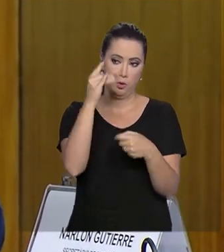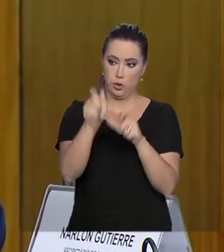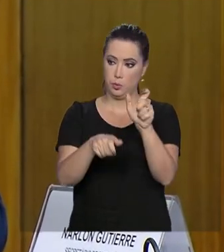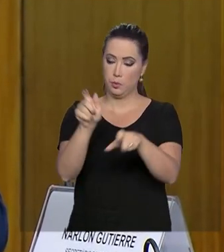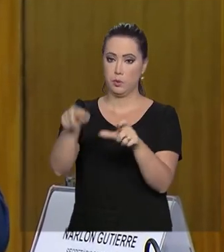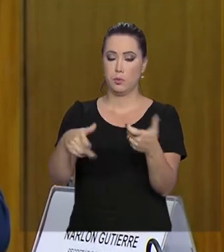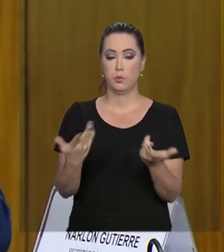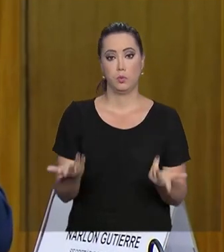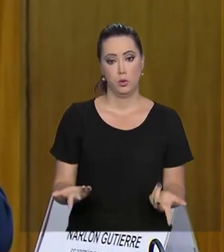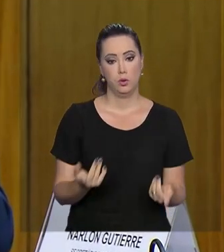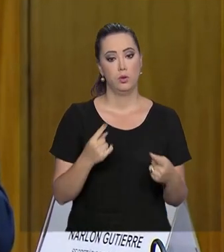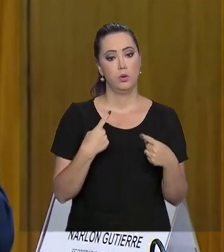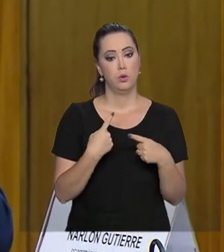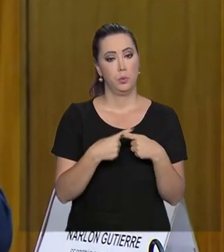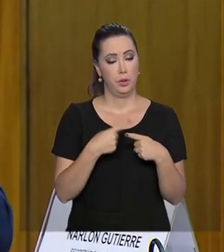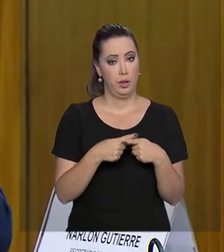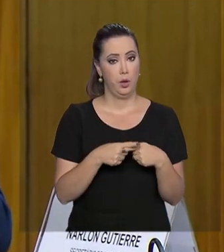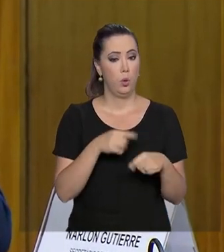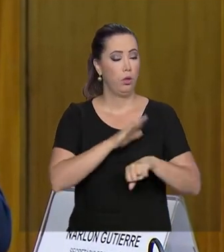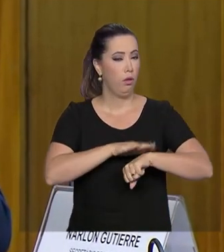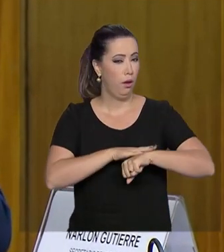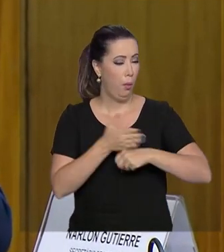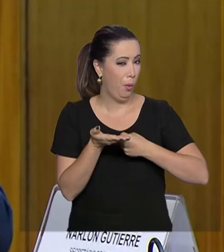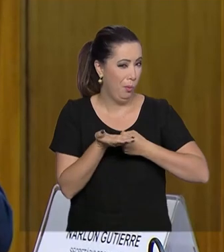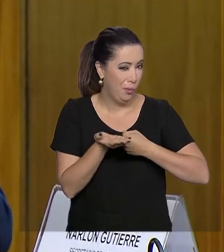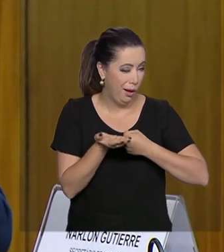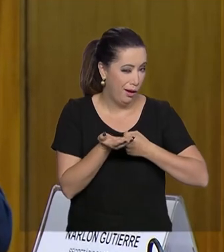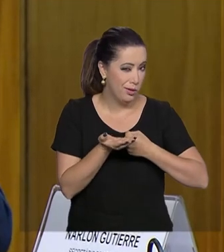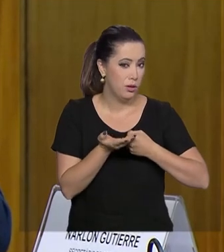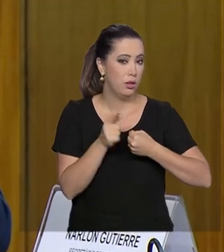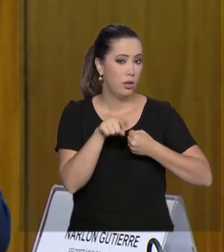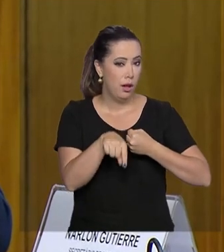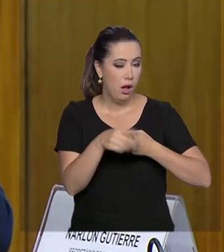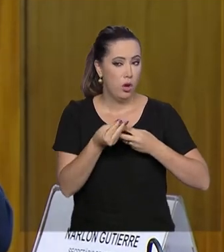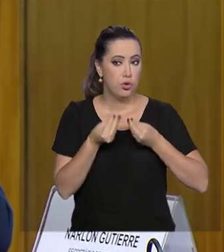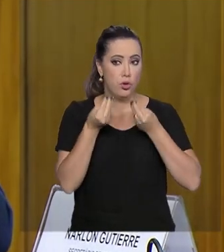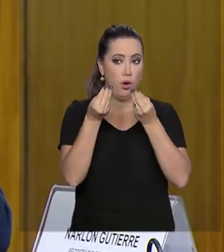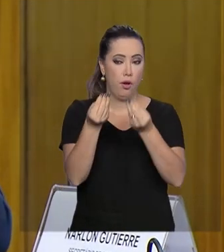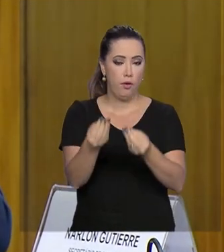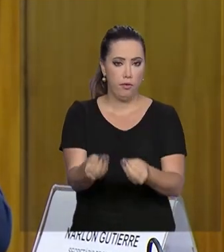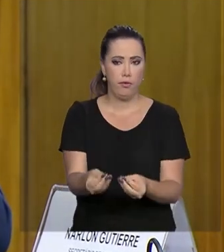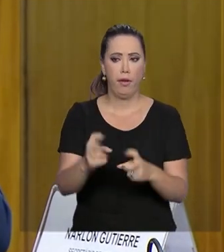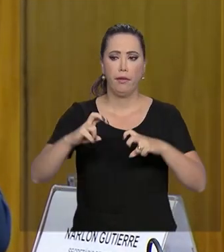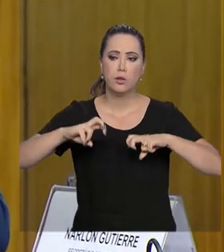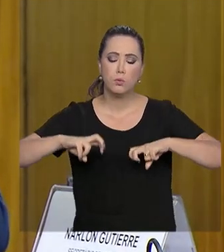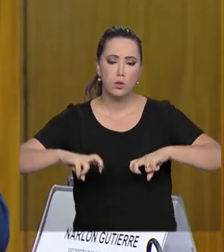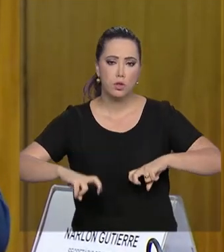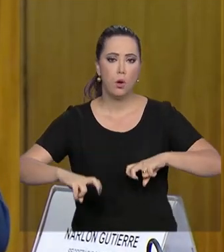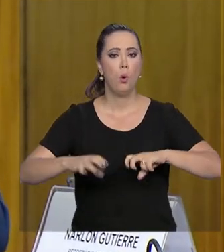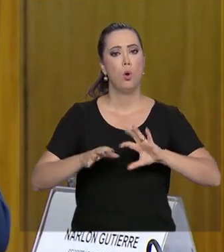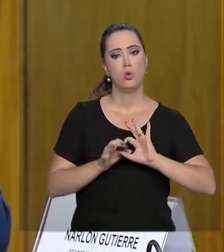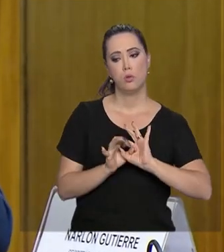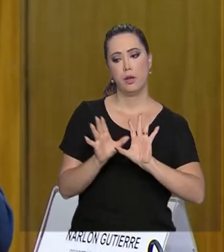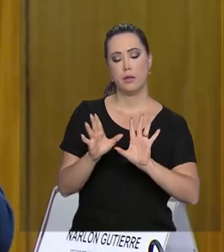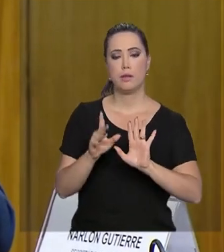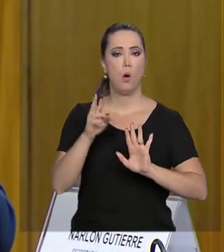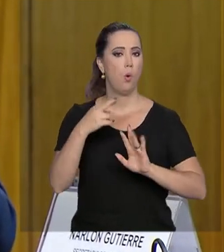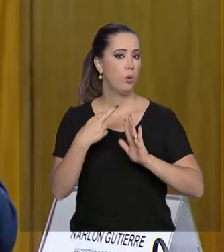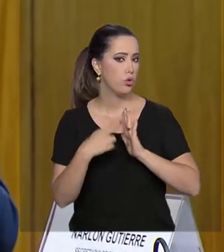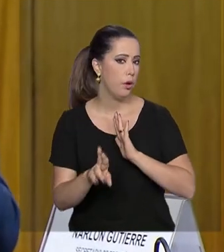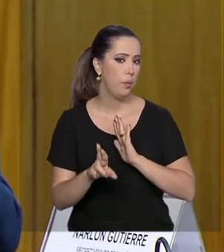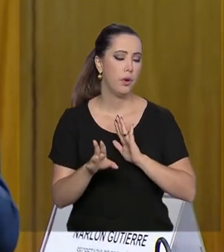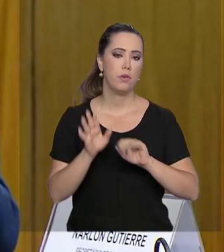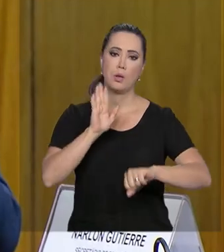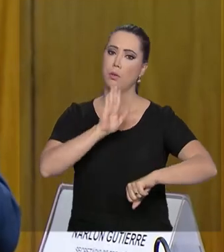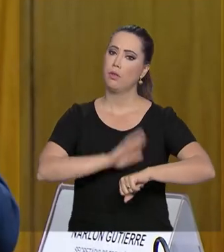brasileira. Fazer com que o tempo médio de atendimento, o tempo médio de concessão, ou de análise, ou de interferimento, qualquer que seja, seja um